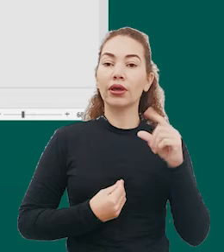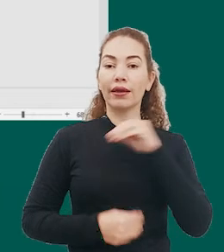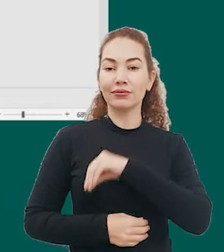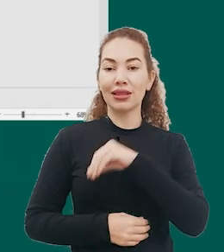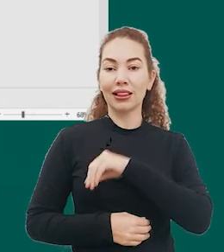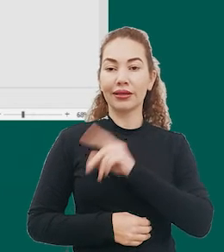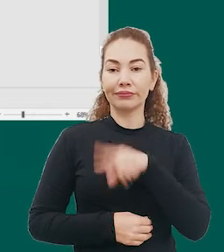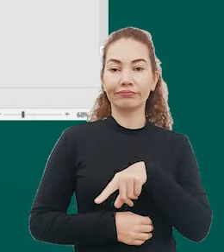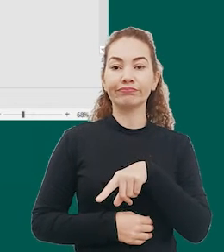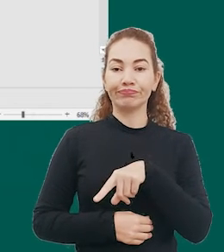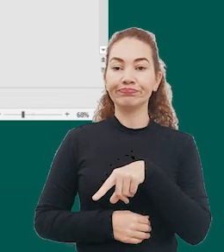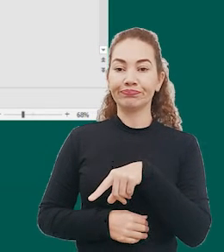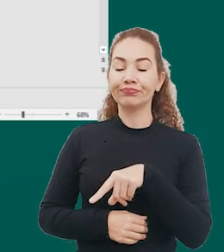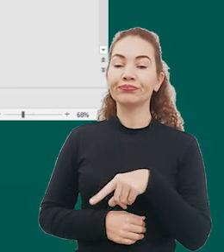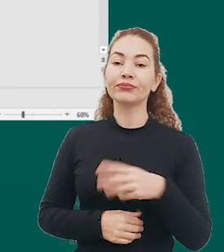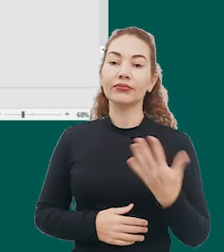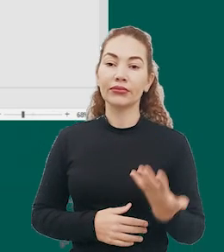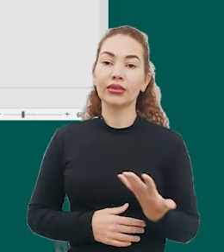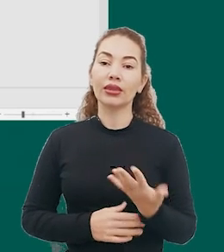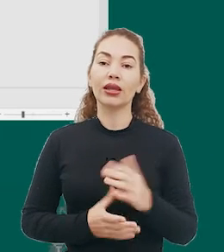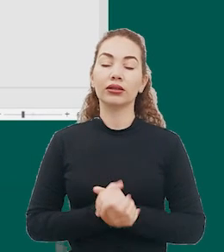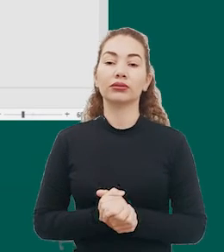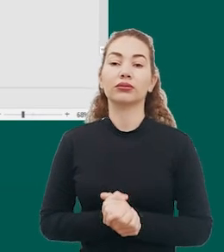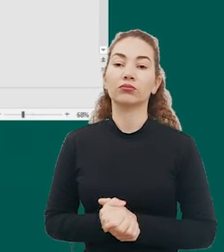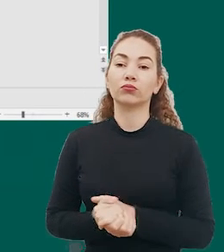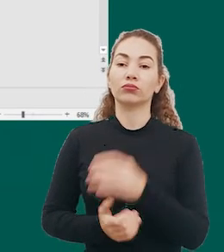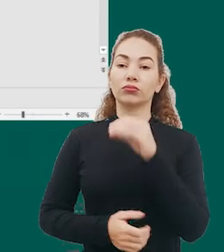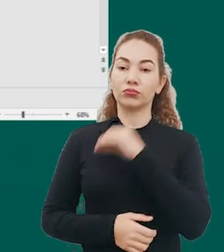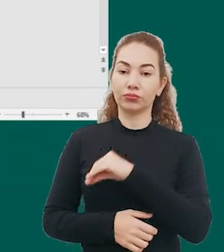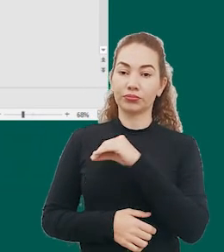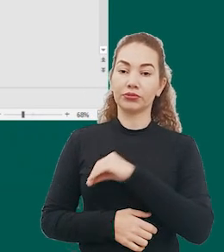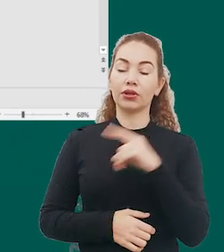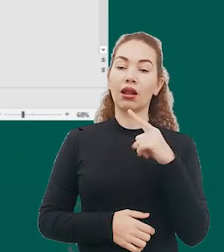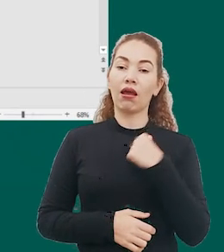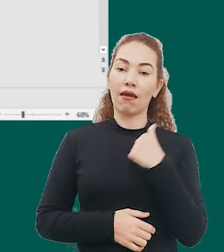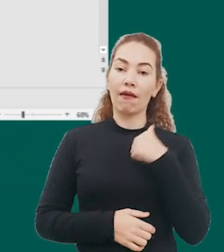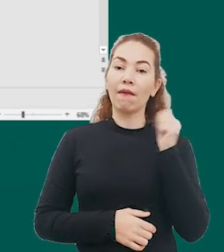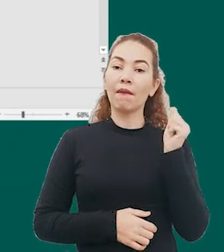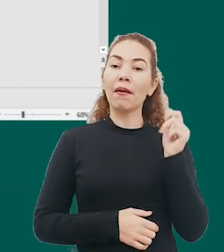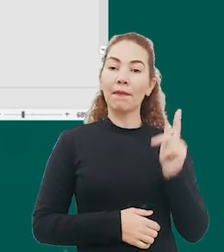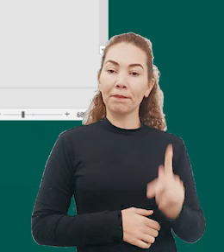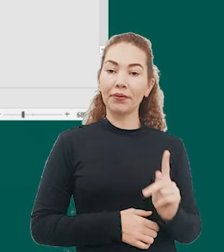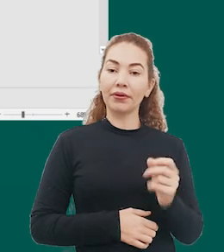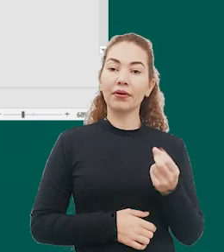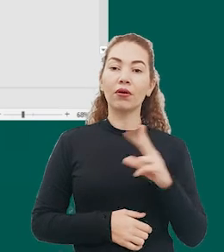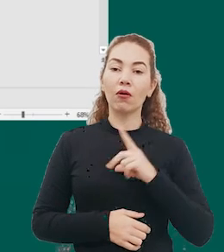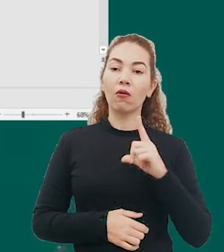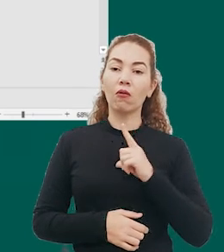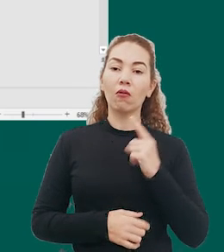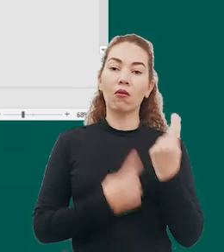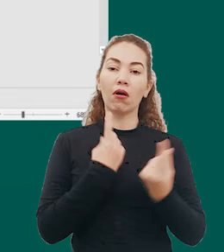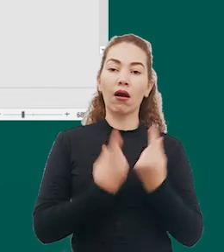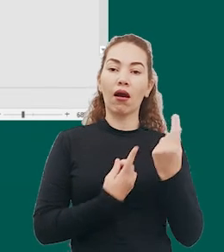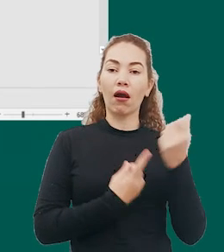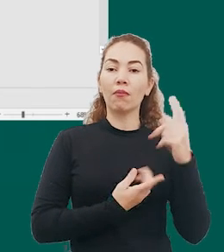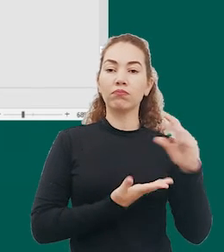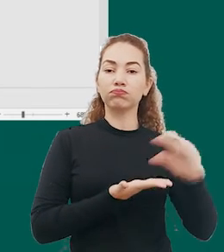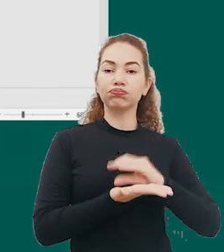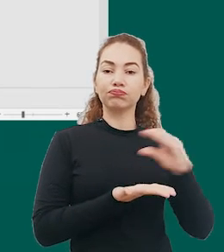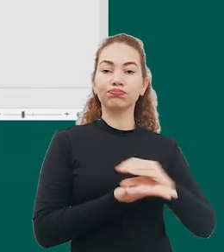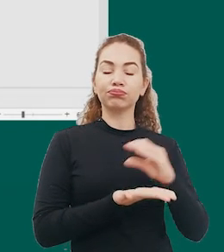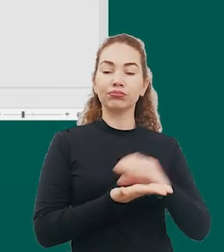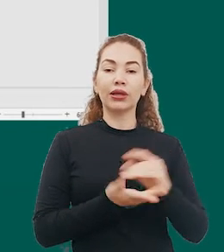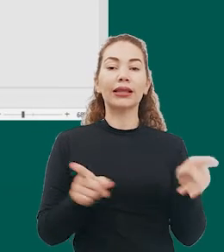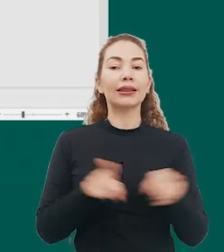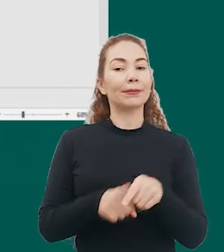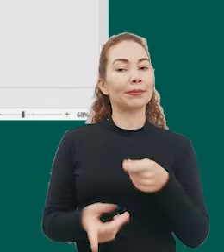salários, tá? Então, rendimento tributável, salário. Eu sou aposentada ou recebo alguma pensão. Também